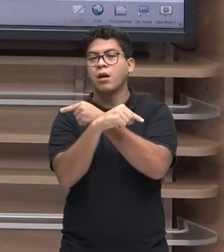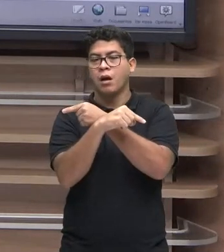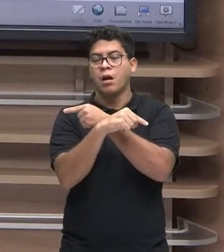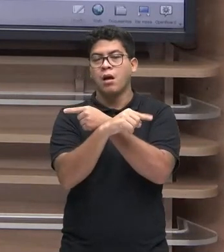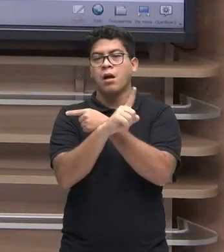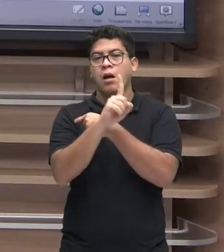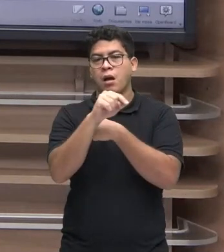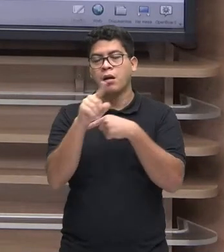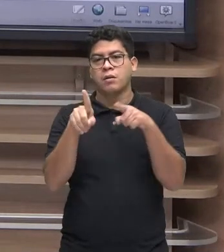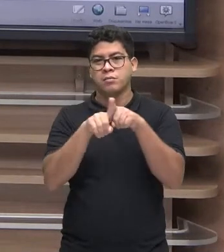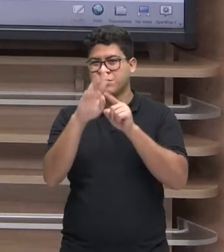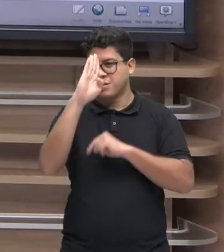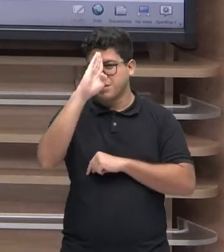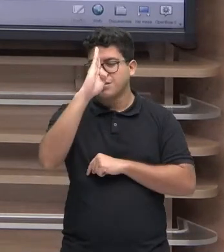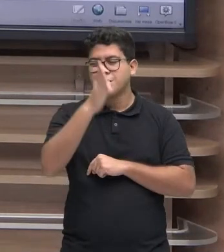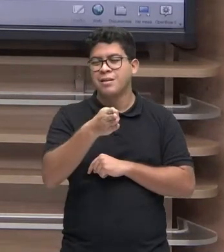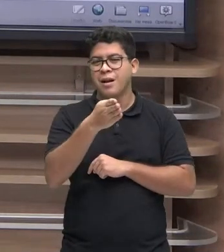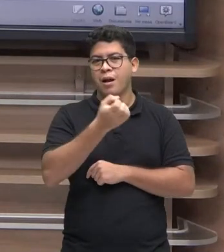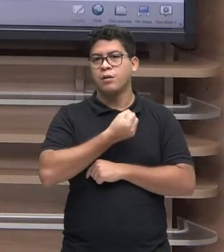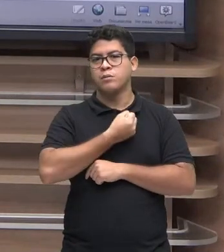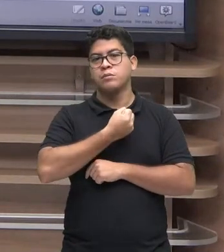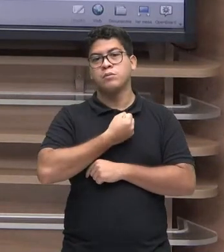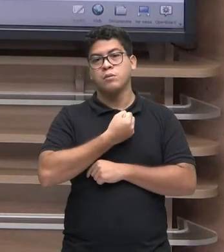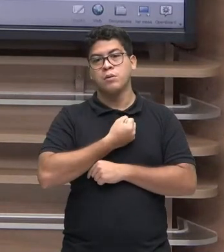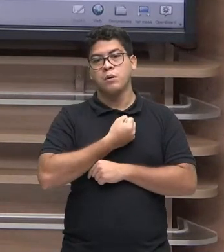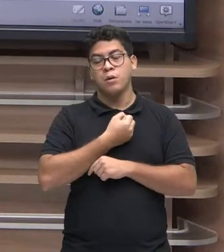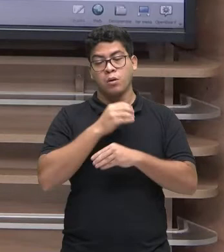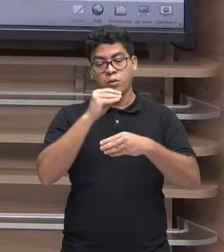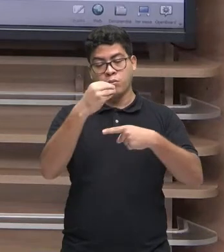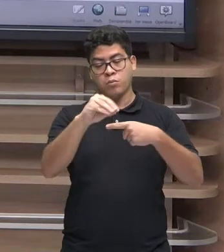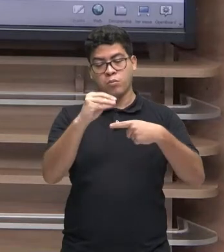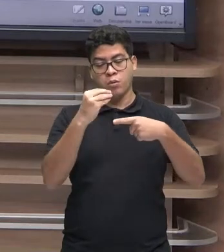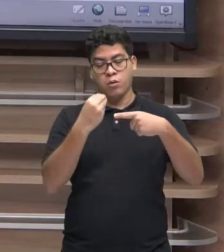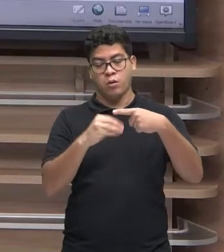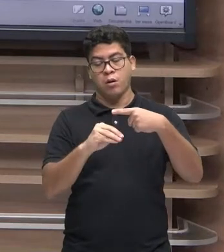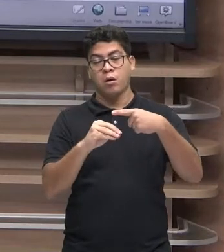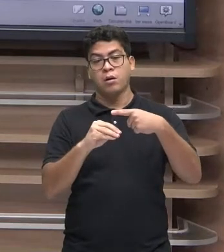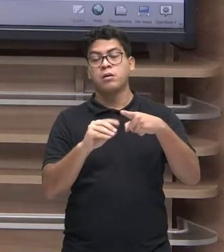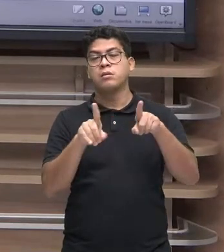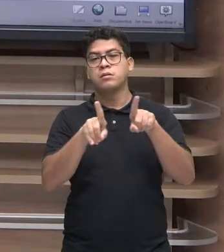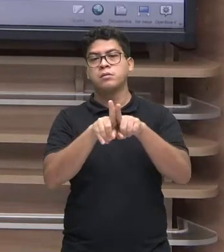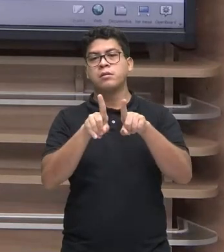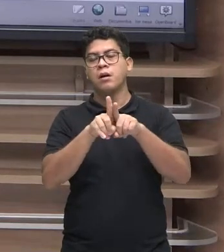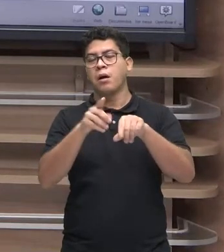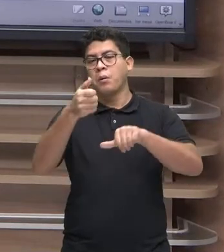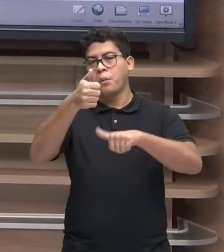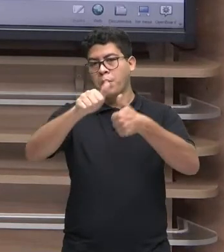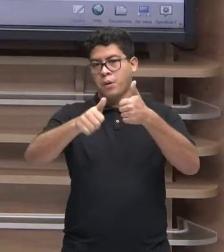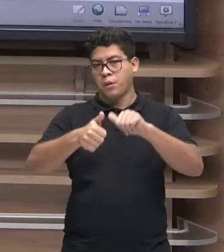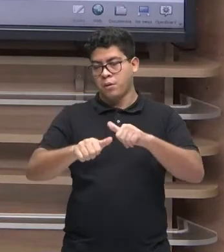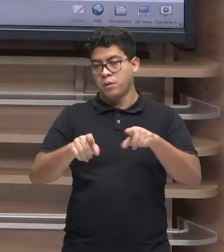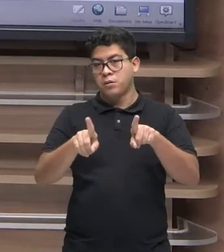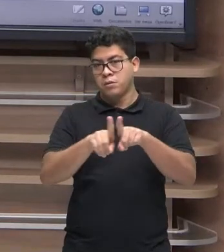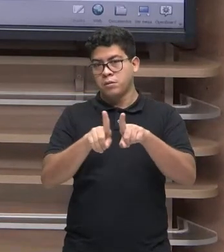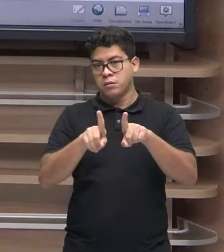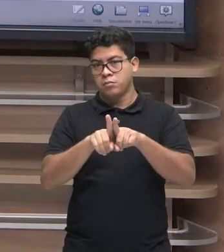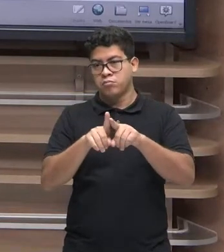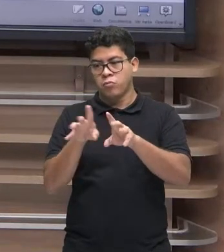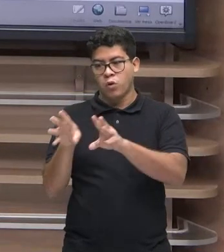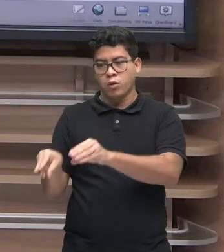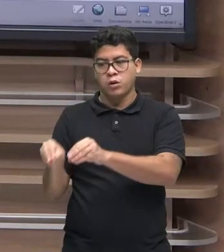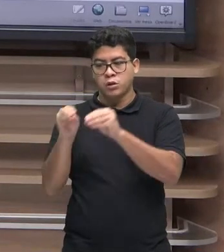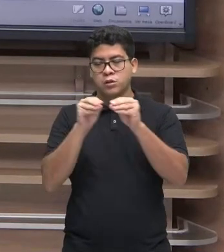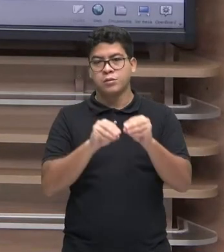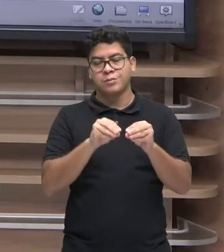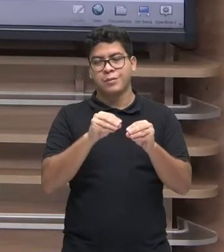gente colocou direto lá as frações, seguindo de acordo com a análise que a gente faz lá quando a gente pega os dados da